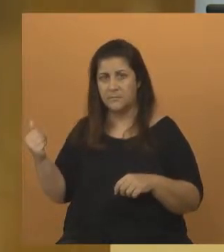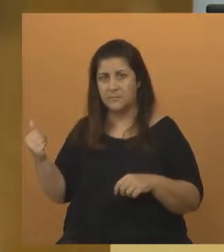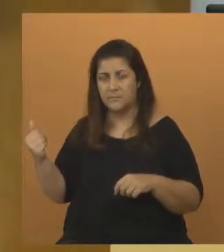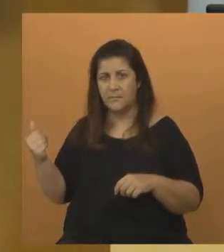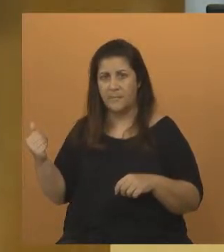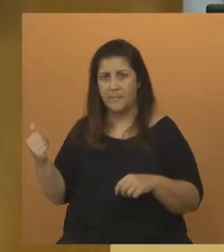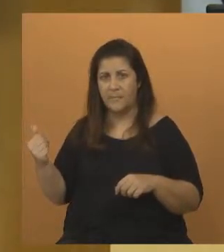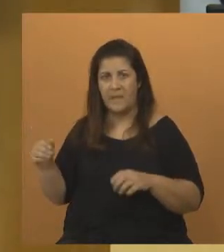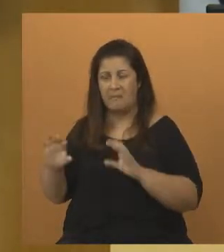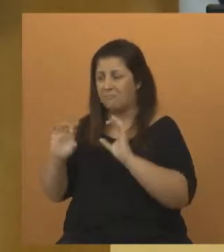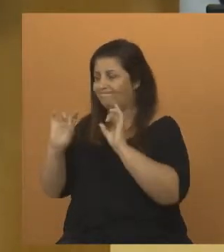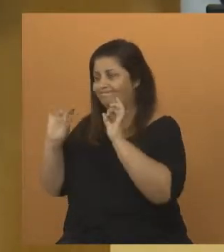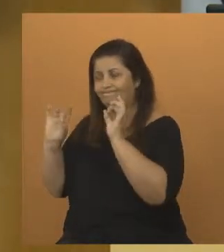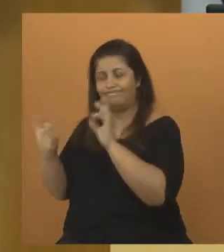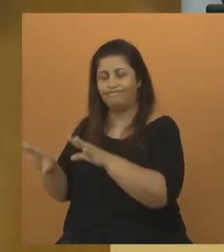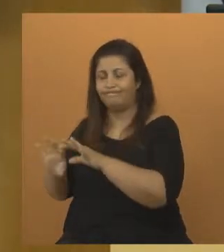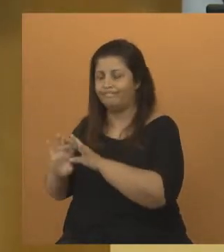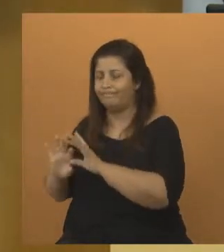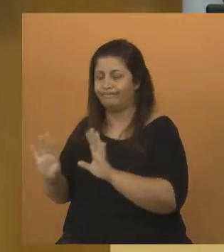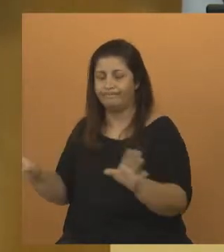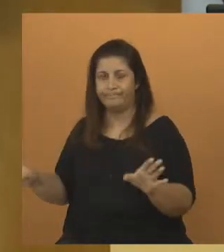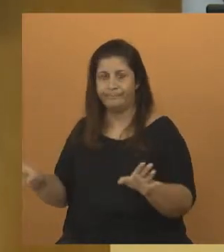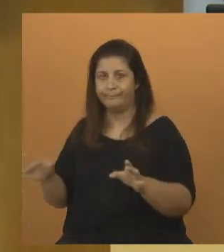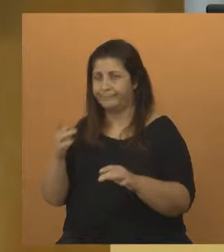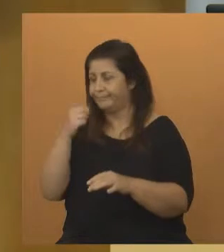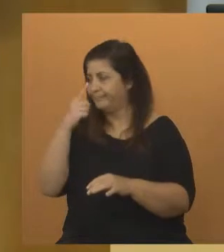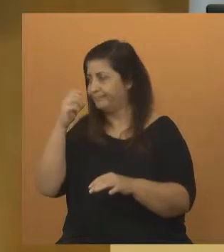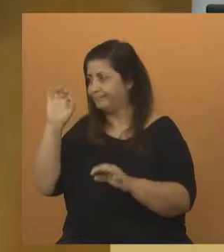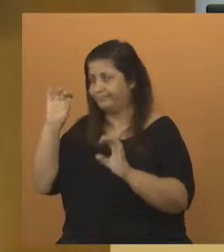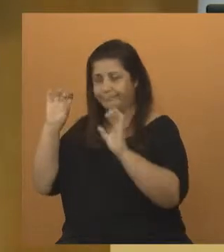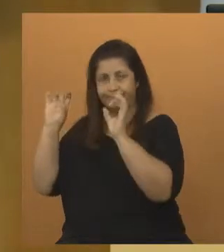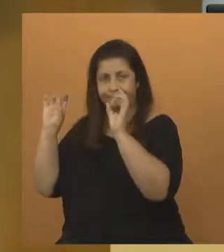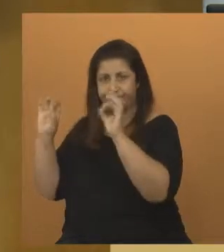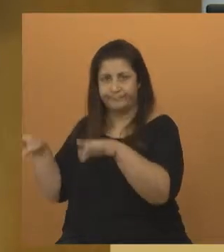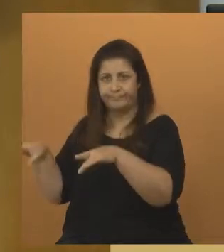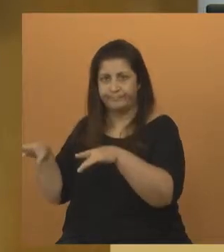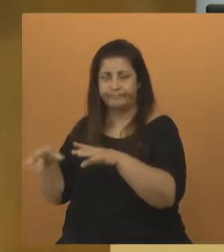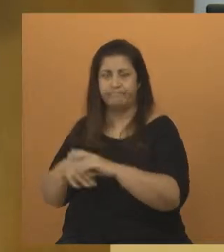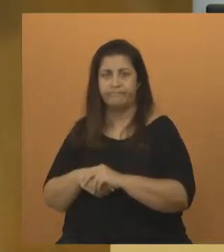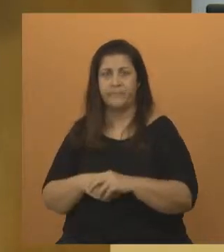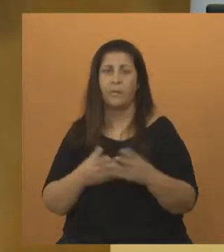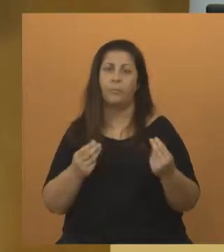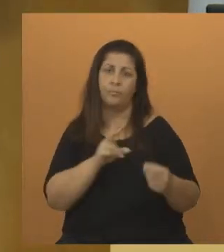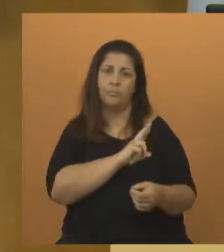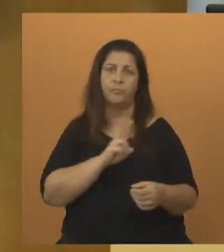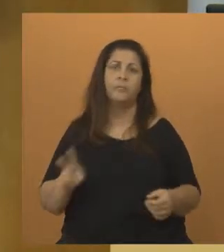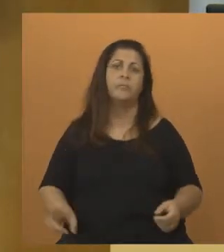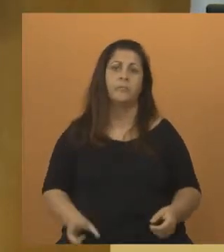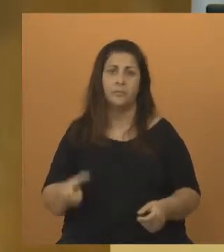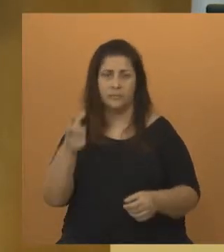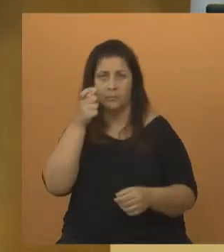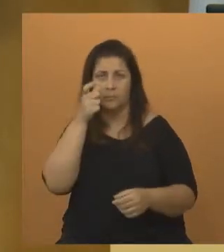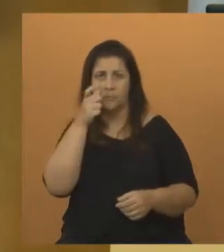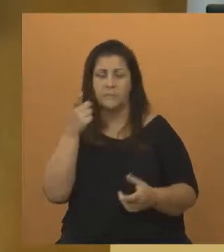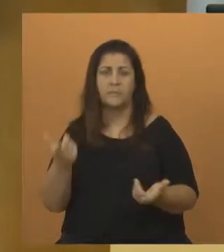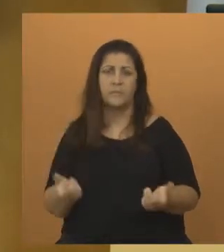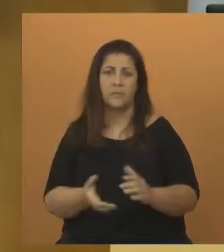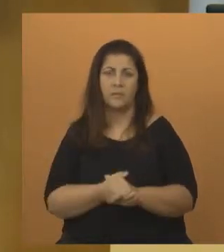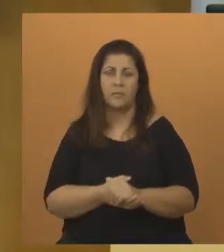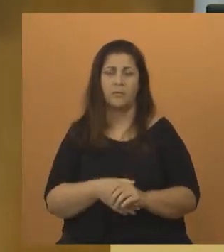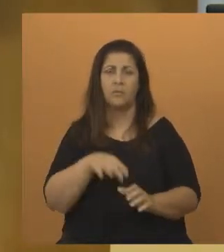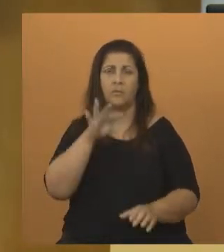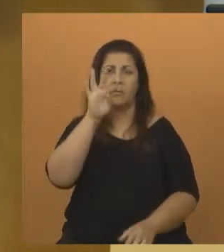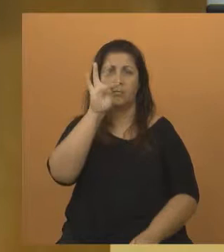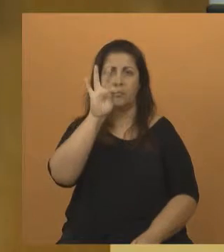ficou abandonada. Nós acompanhamos, vários vereadores acompanhou. O